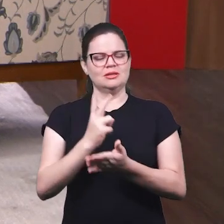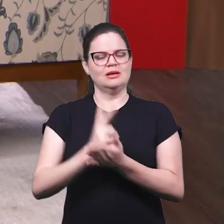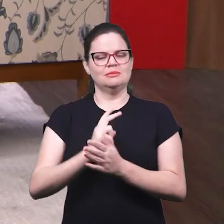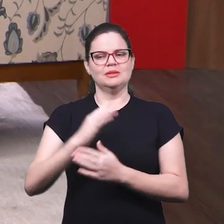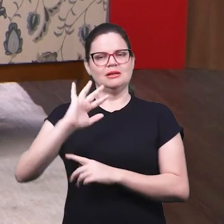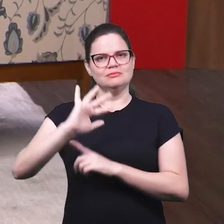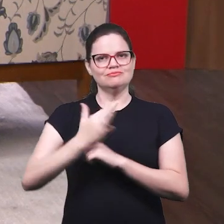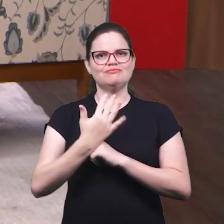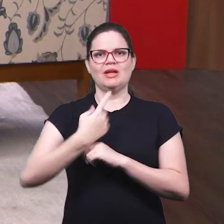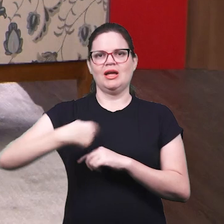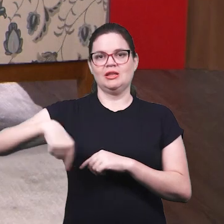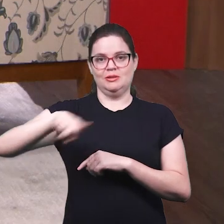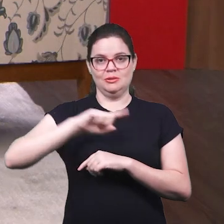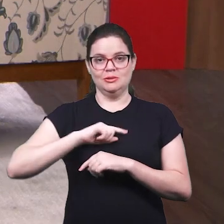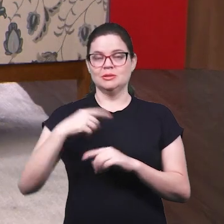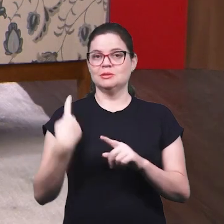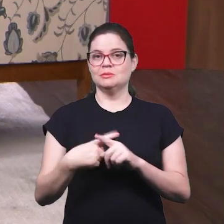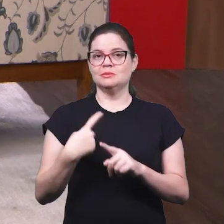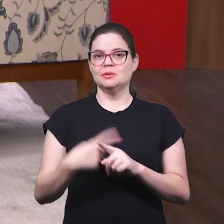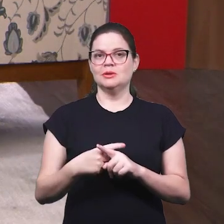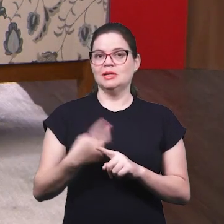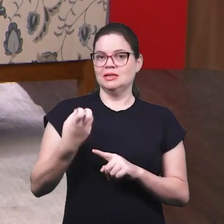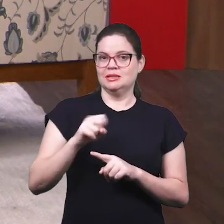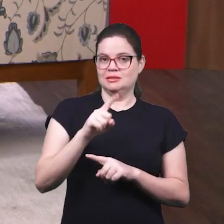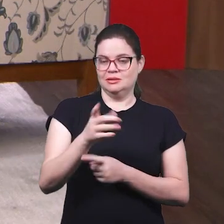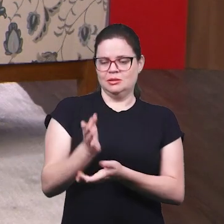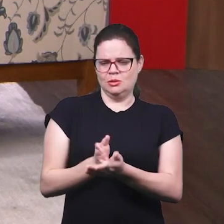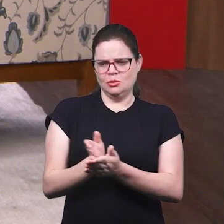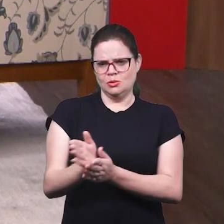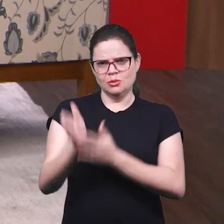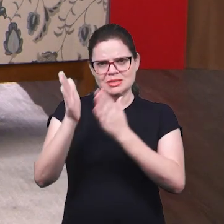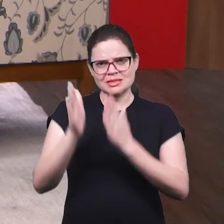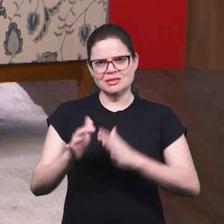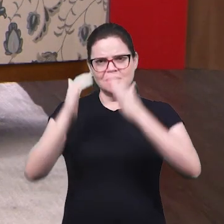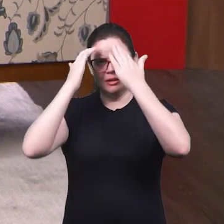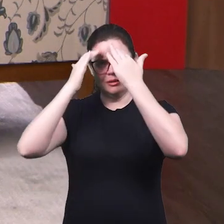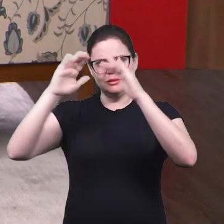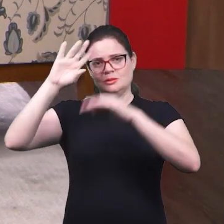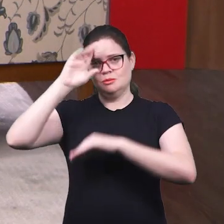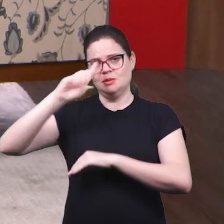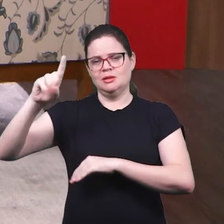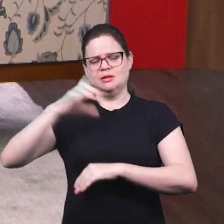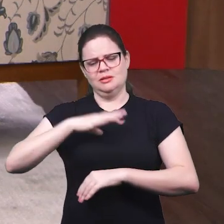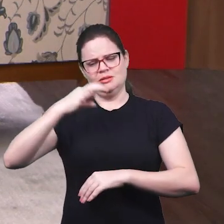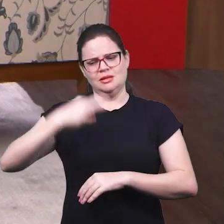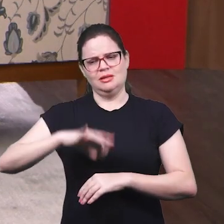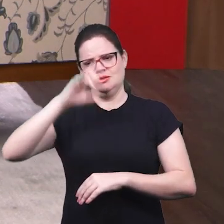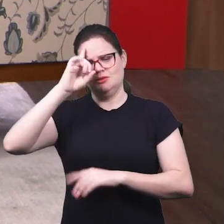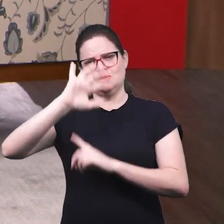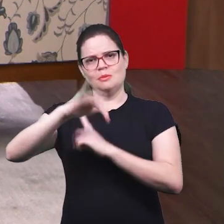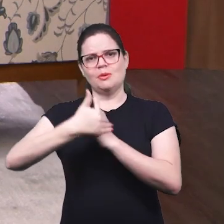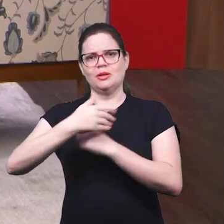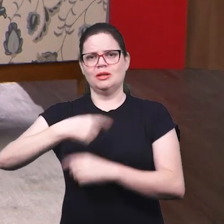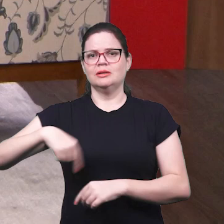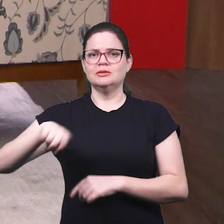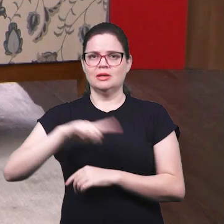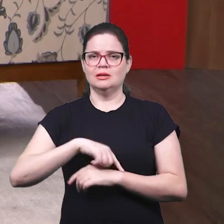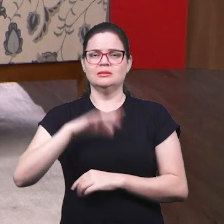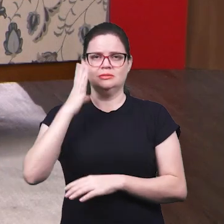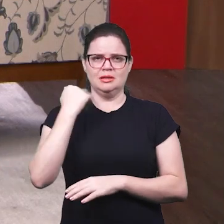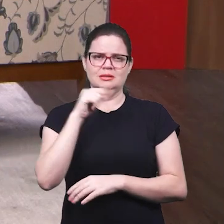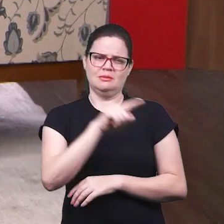protegeu. Porque quem segue as linhas certas dele, é evidente que ele protege. Sim. Você sabe muito bem que você